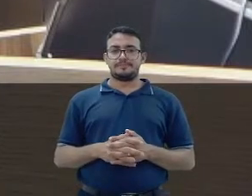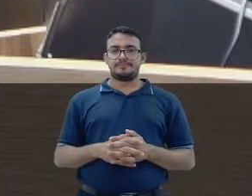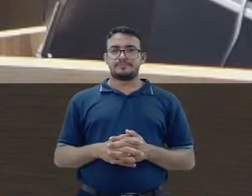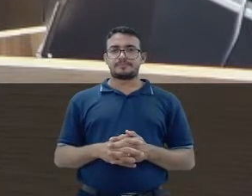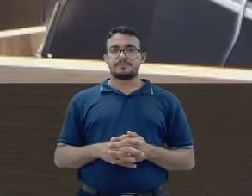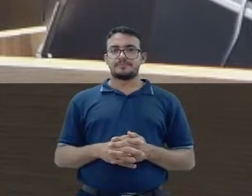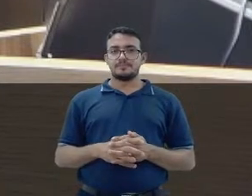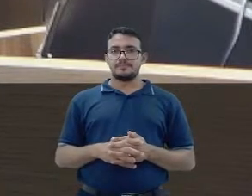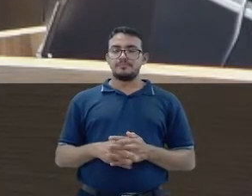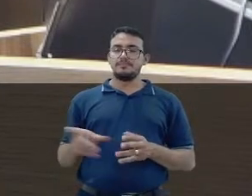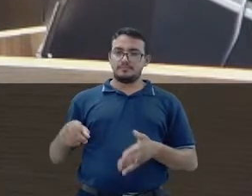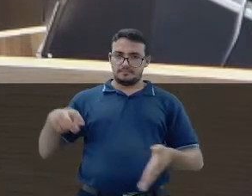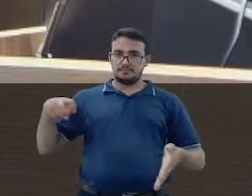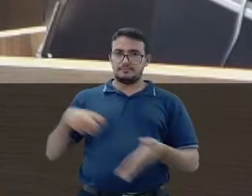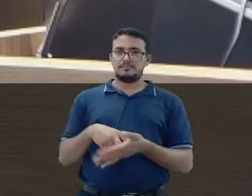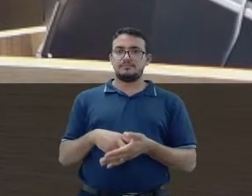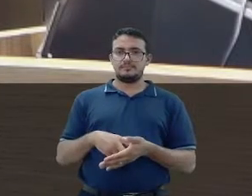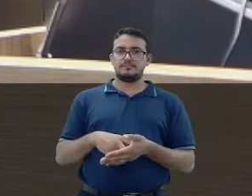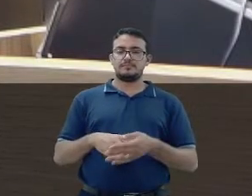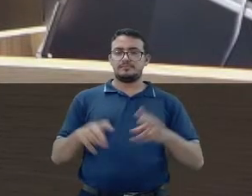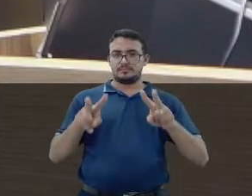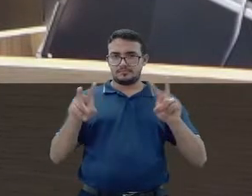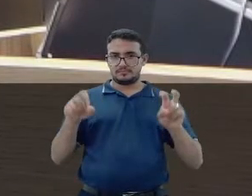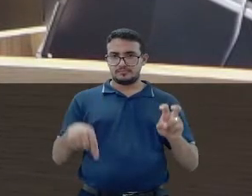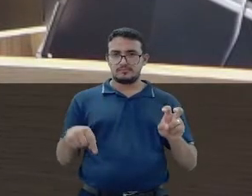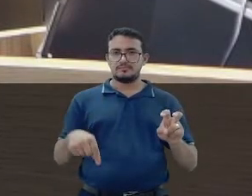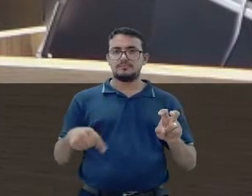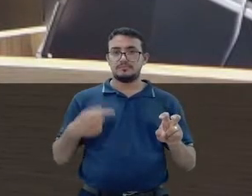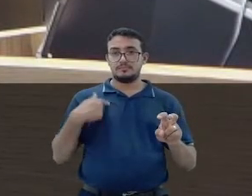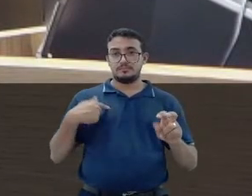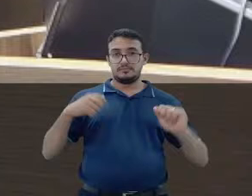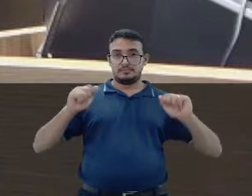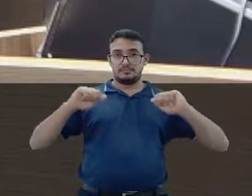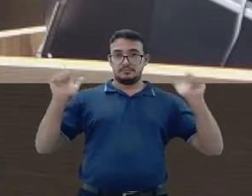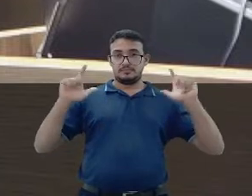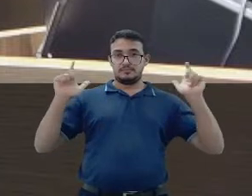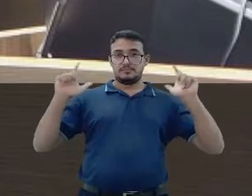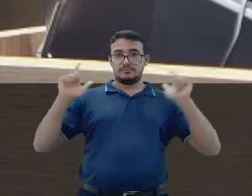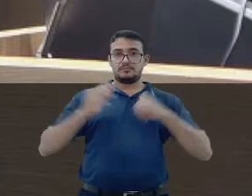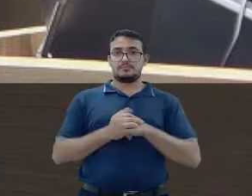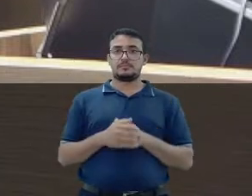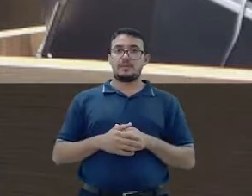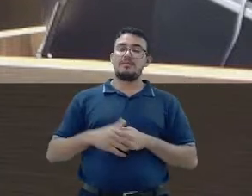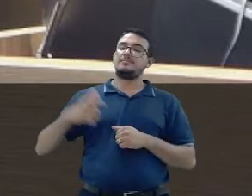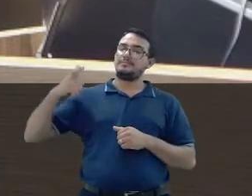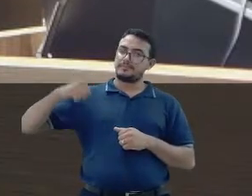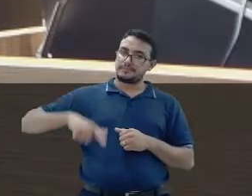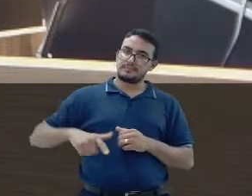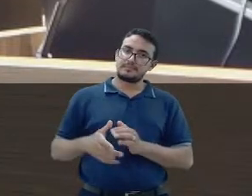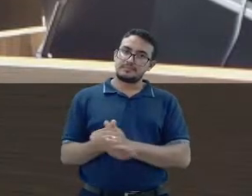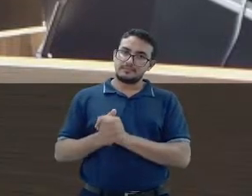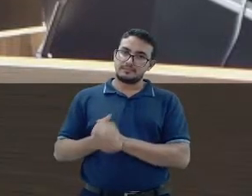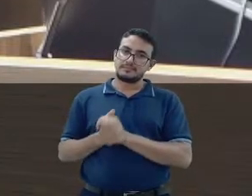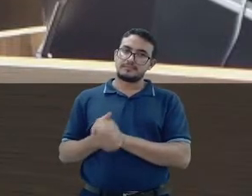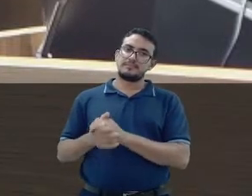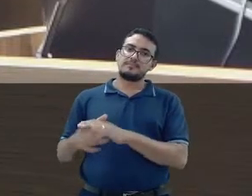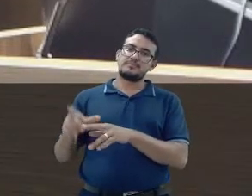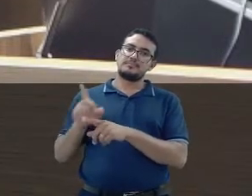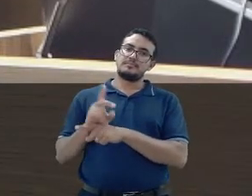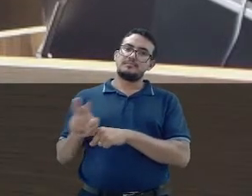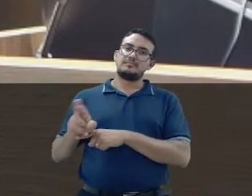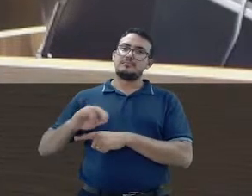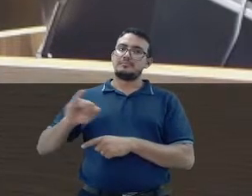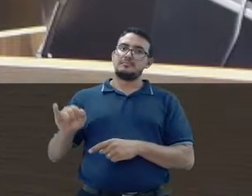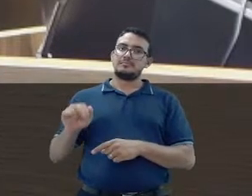trecho da sentença sobre o tema, que destaco, mais uma vez, renovando nossos cumprimentos à doutora Juliana, senhor